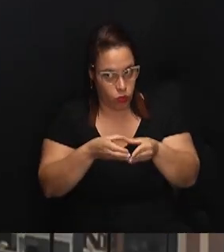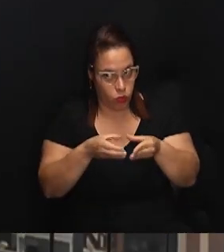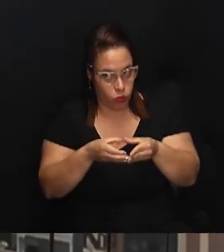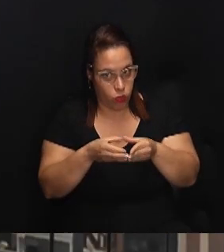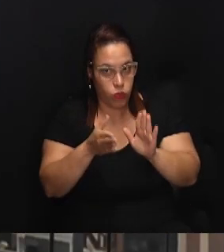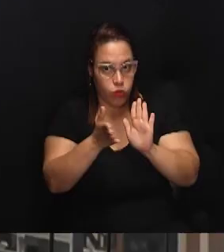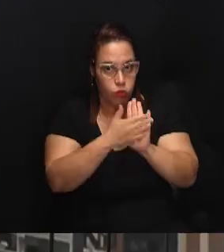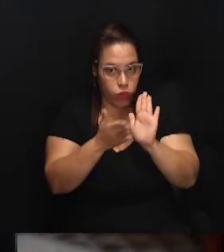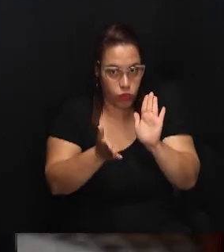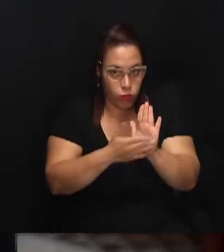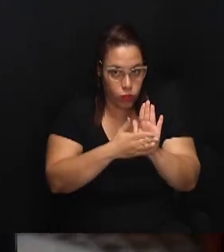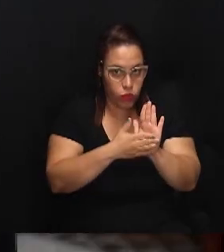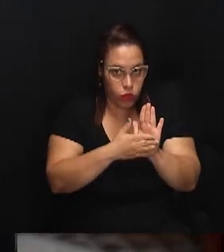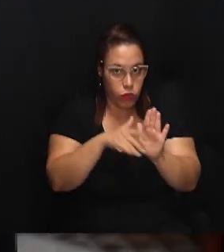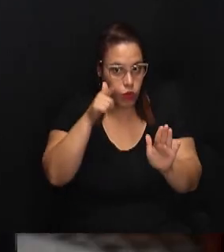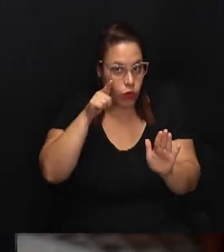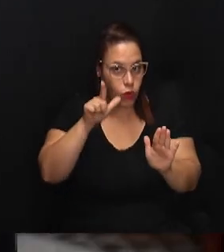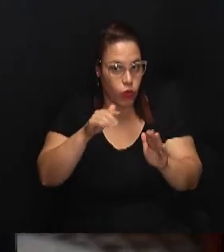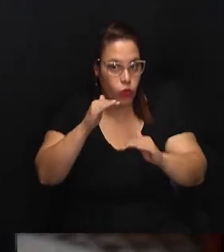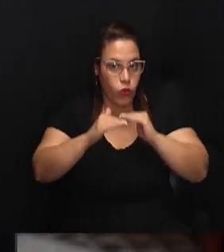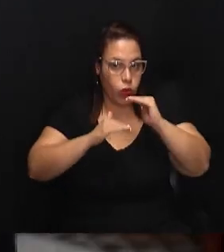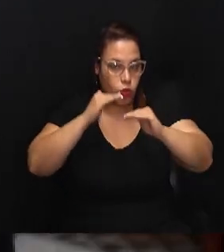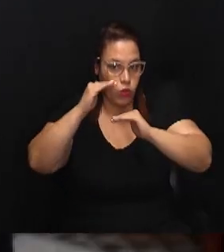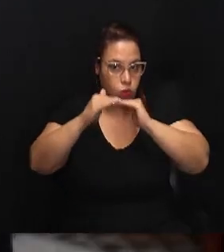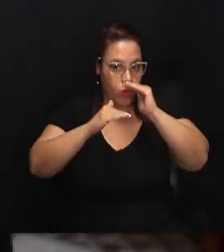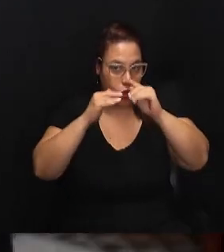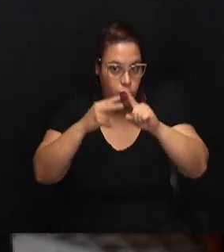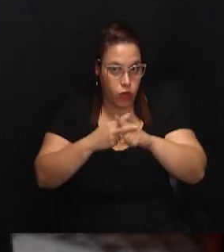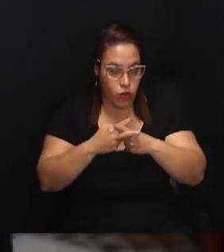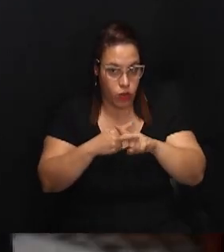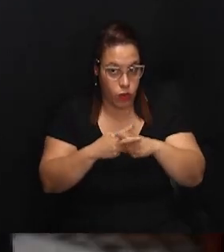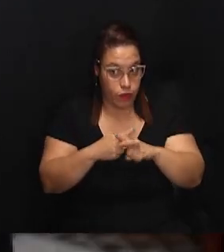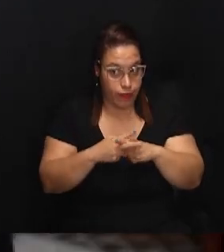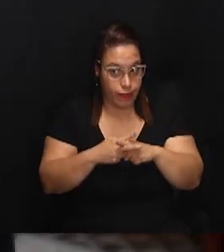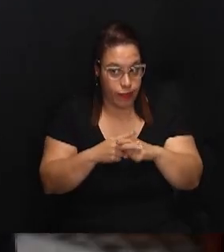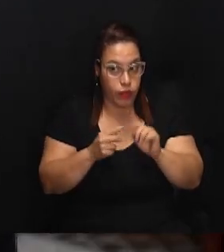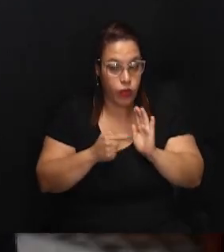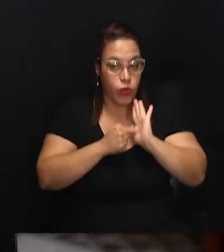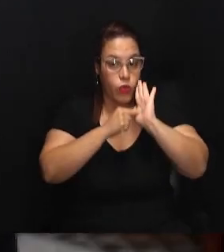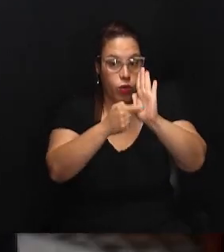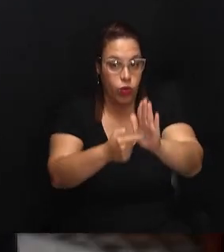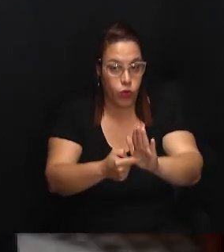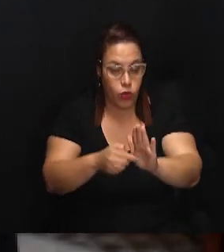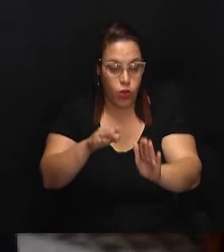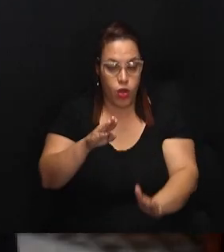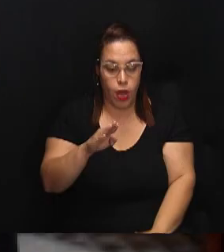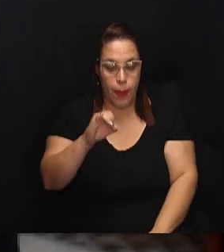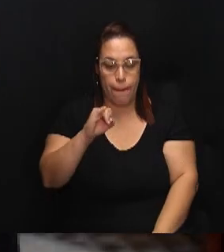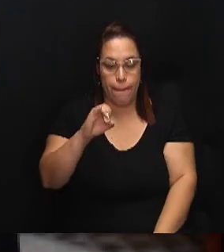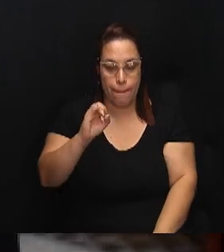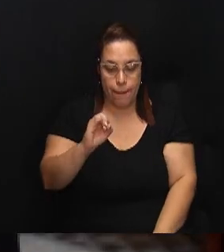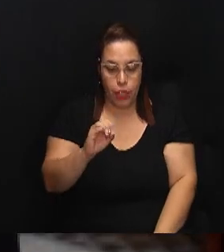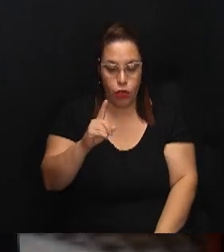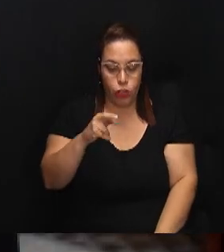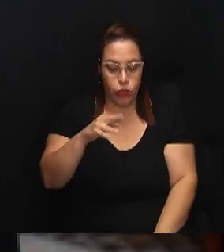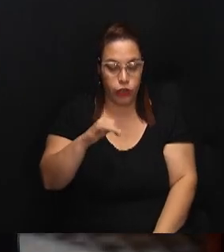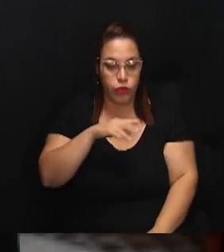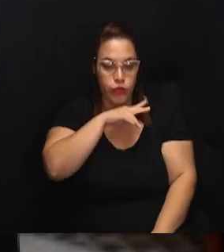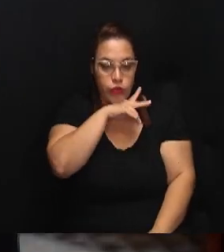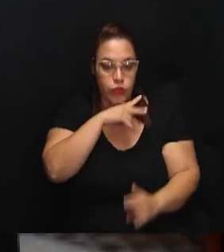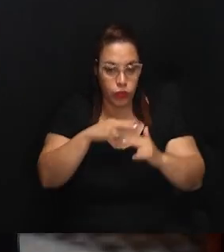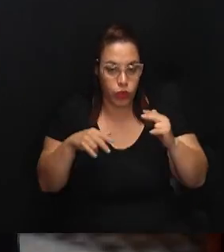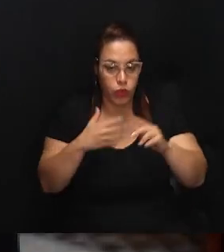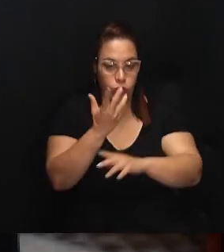Essa competição ela propunha que a gente conseguisse desenvolver ferramentas para mostrar a biodiversidade